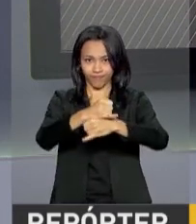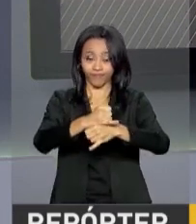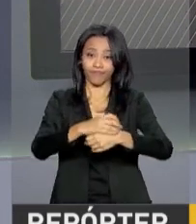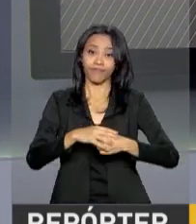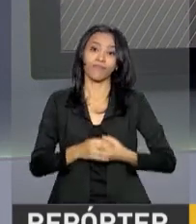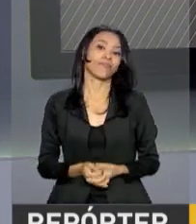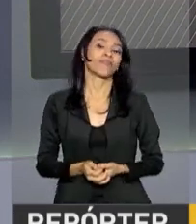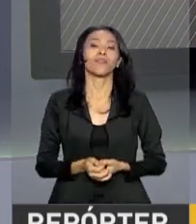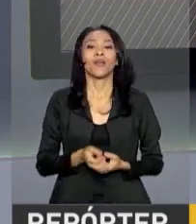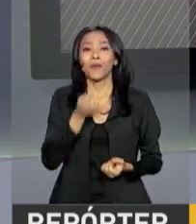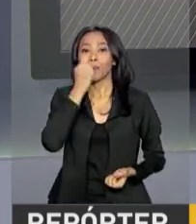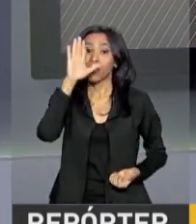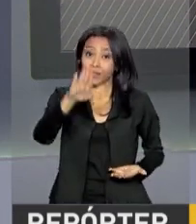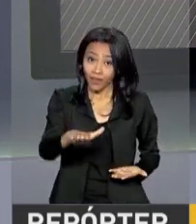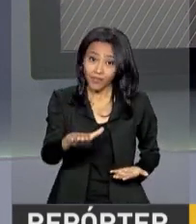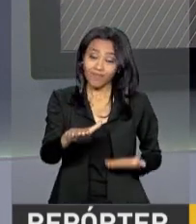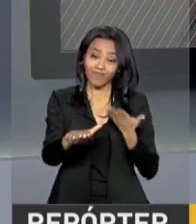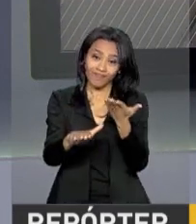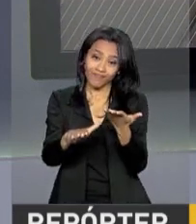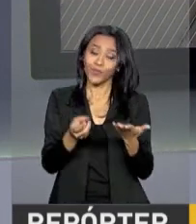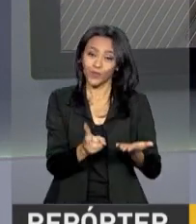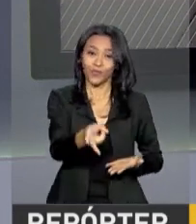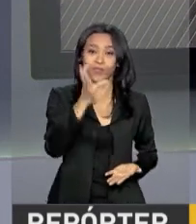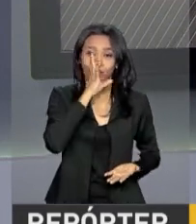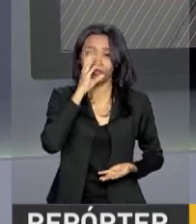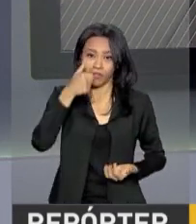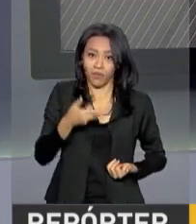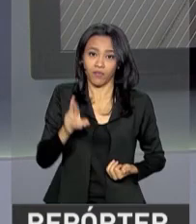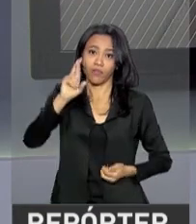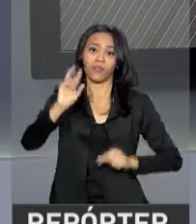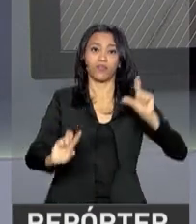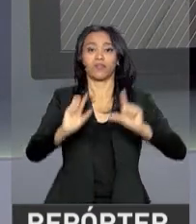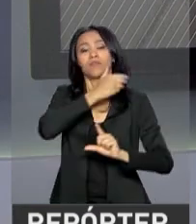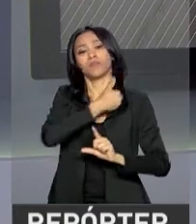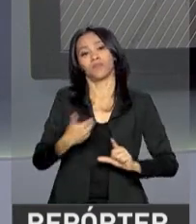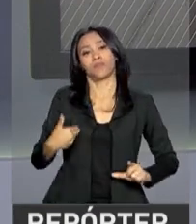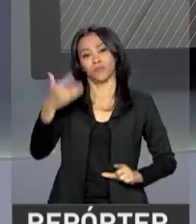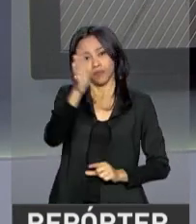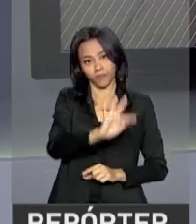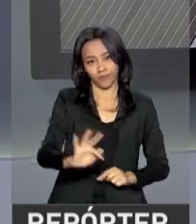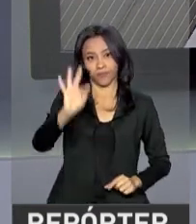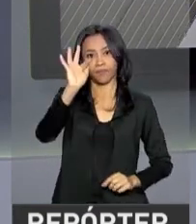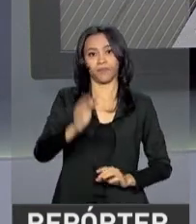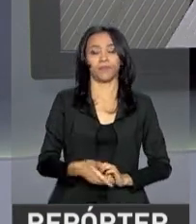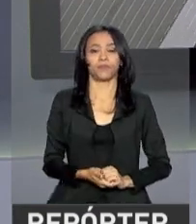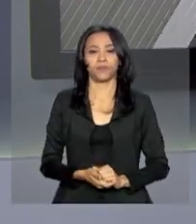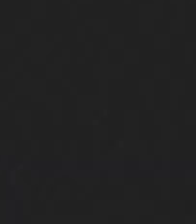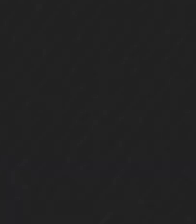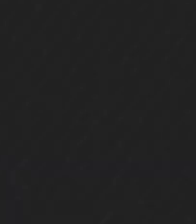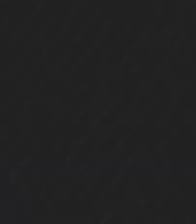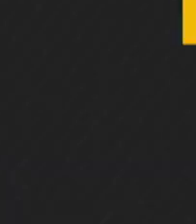internet uma boa tarde pra você e continue com a gente aqui na nbr a tv do governo federal